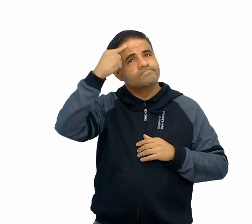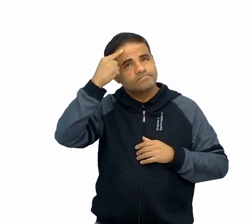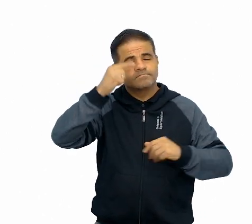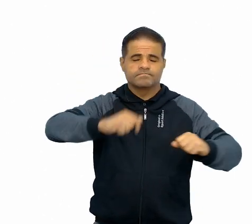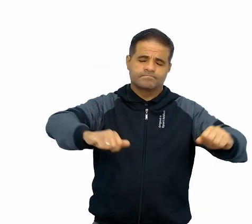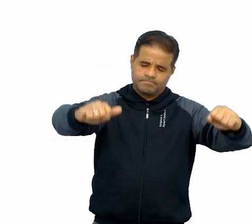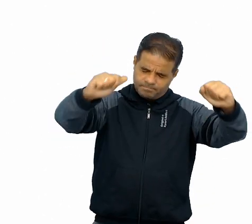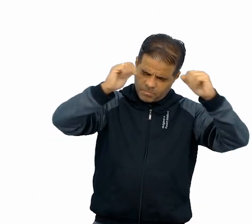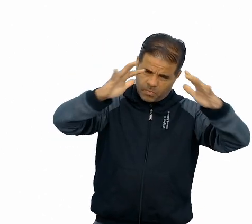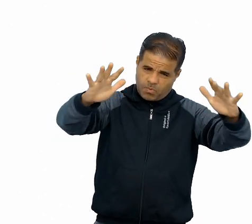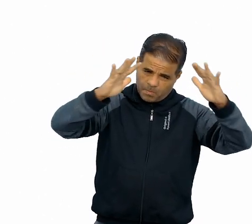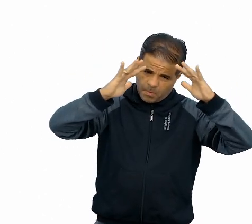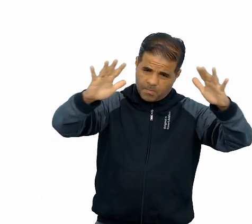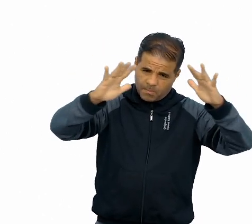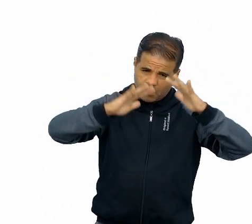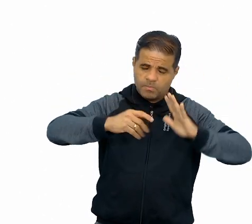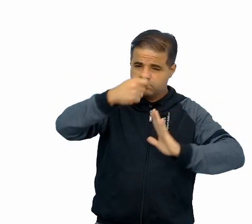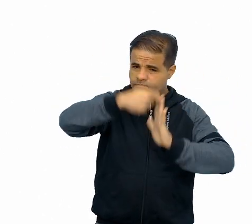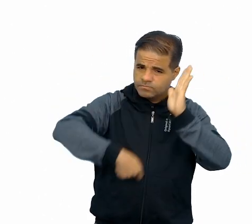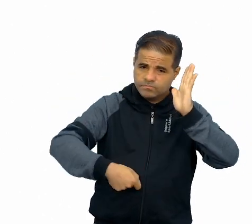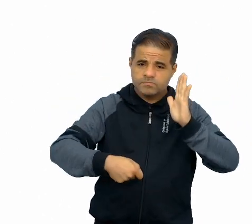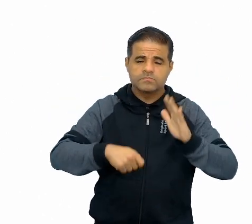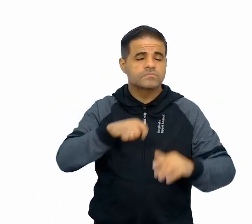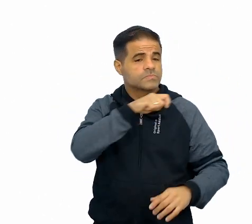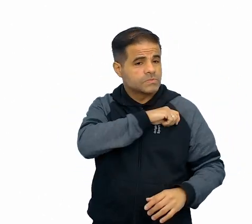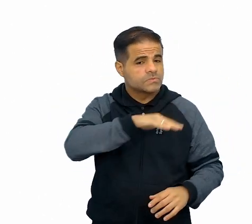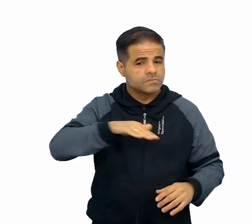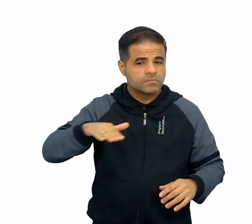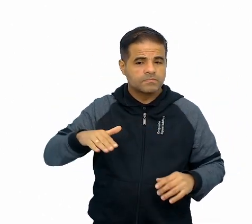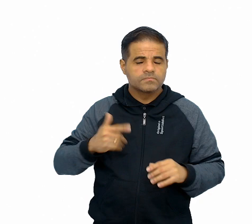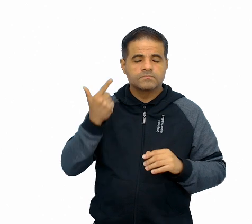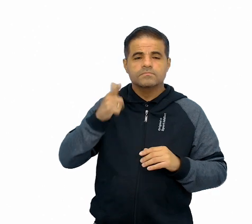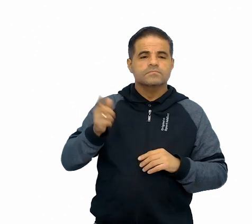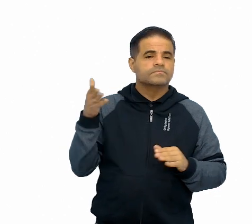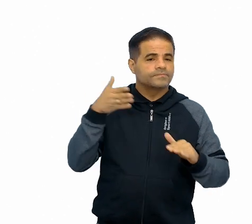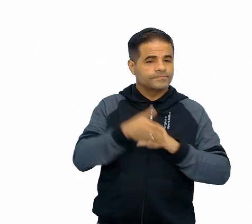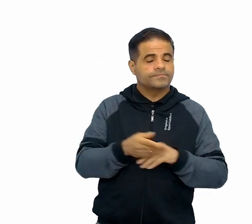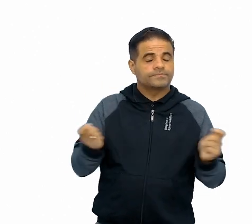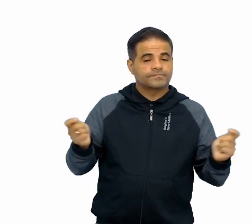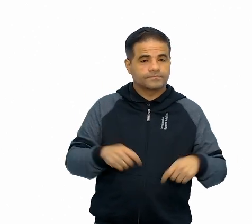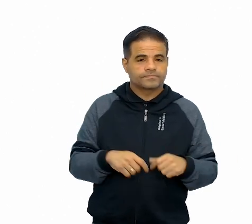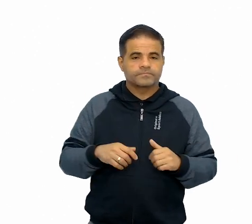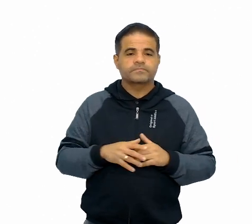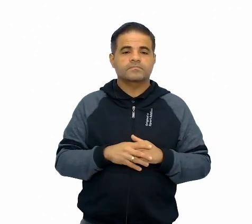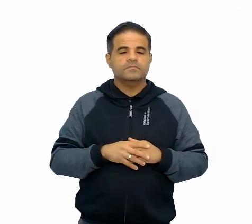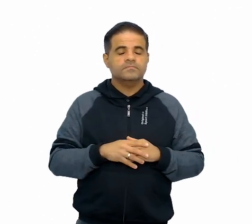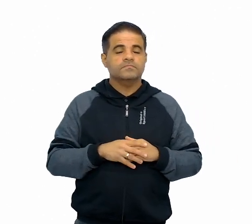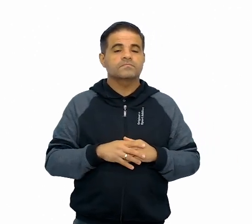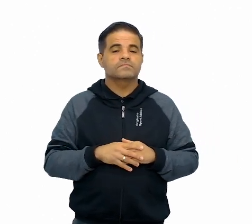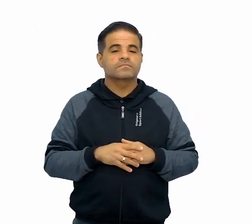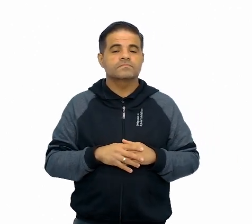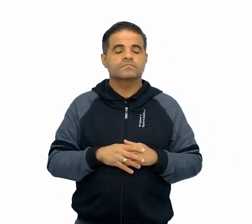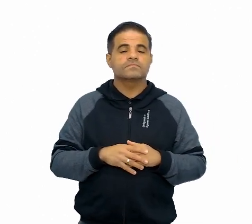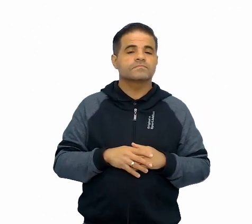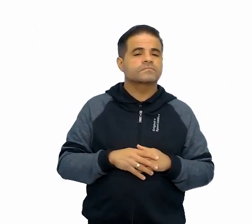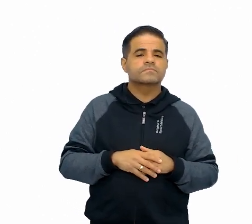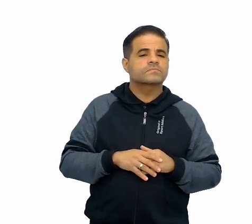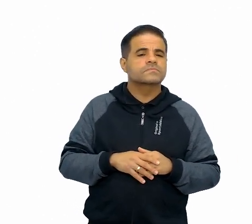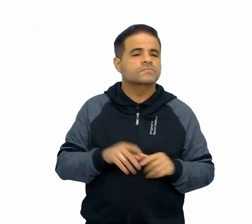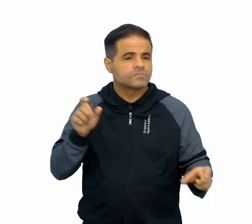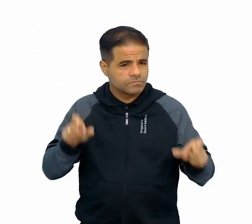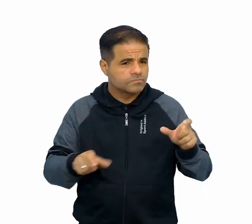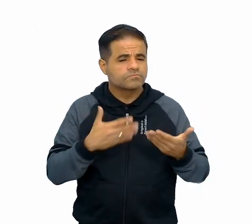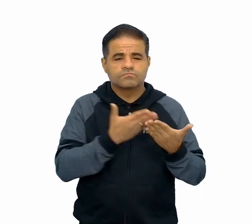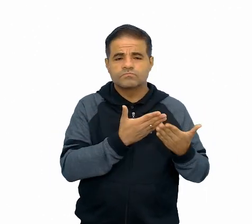sobre o sistema de escrita para esses alunos. Outra possibilidade também é que os estudantes,